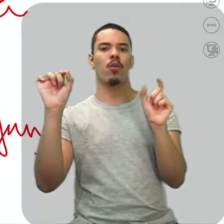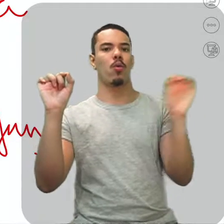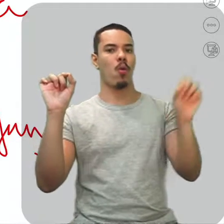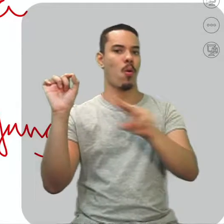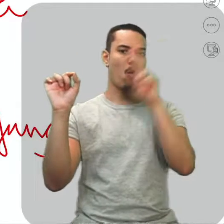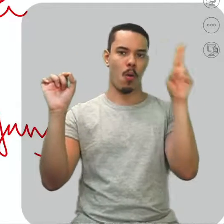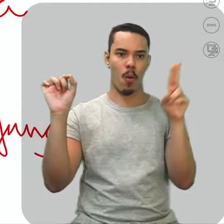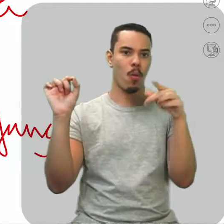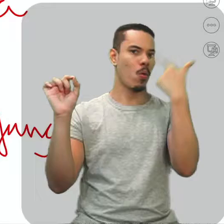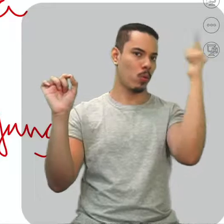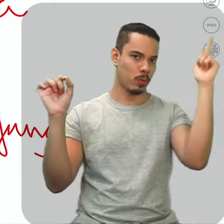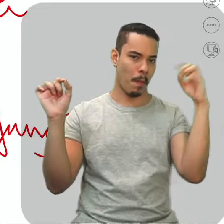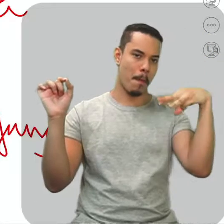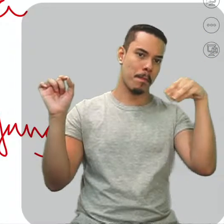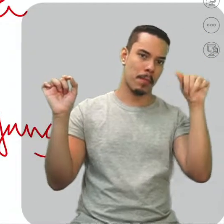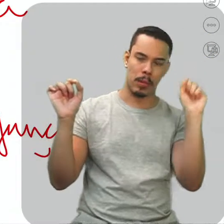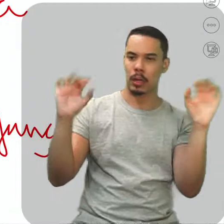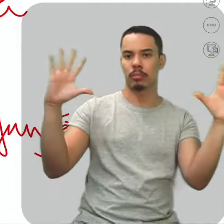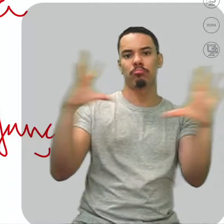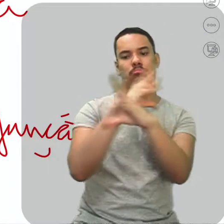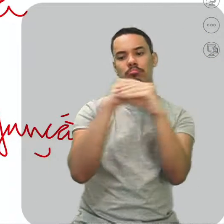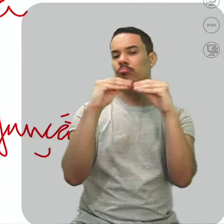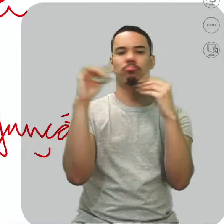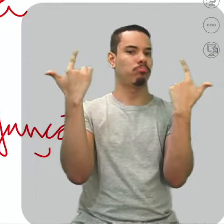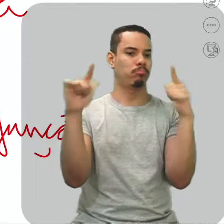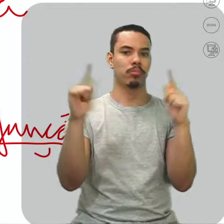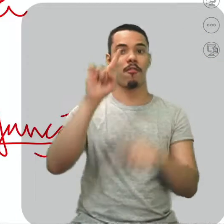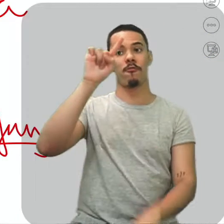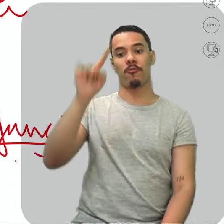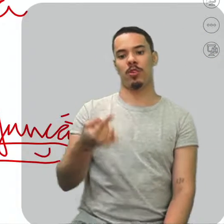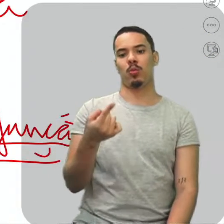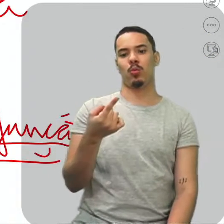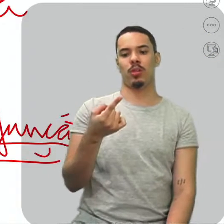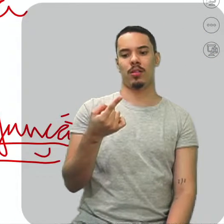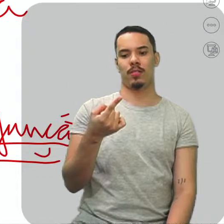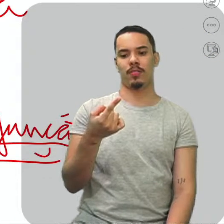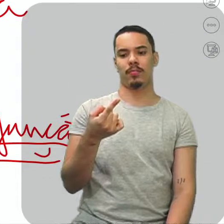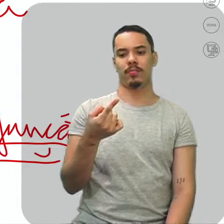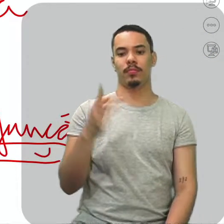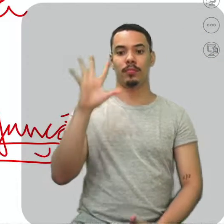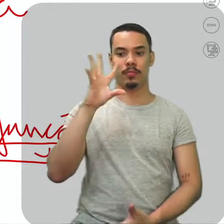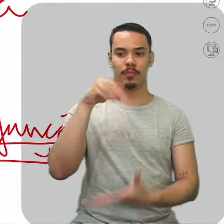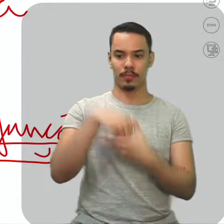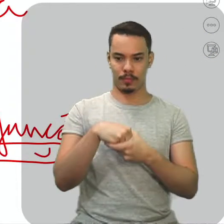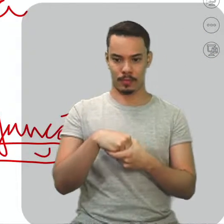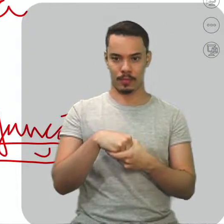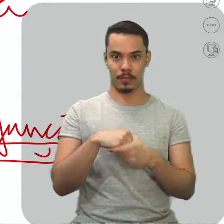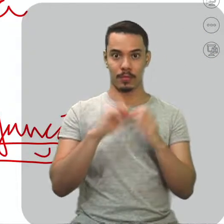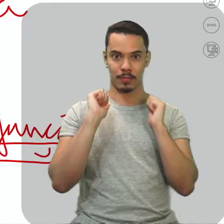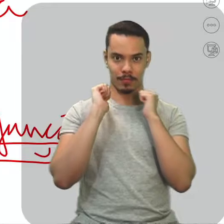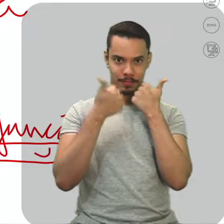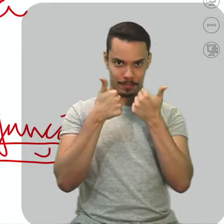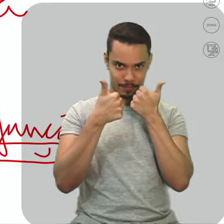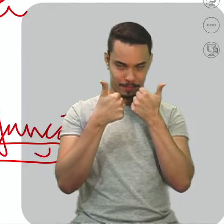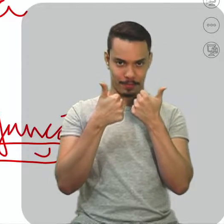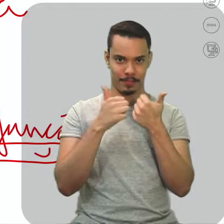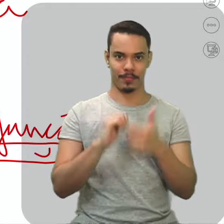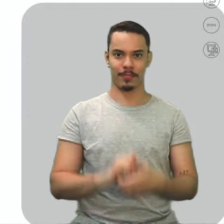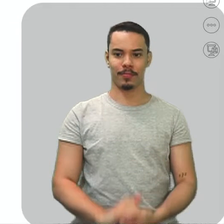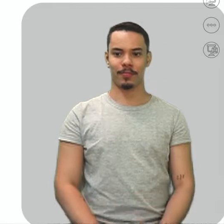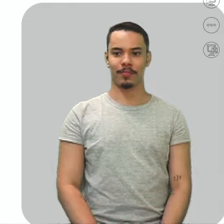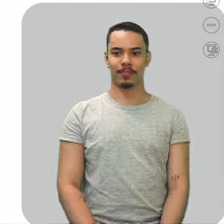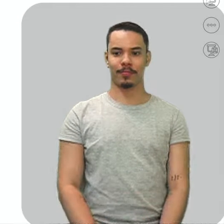tá bom o conectivo beleza conectiva é quem a conjunção tá bom